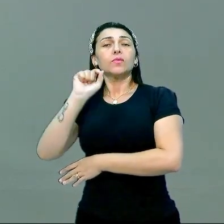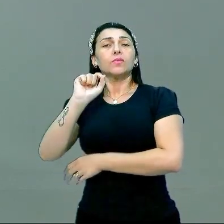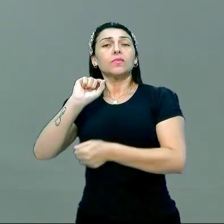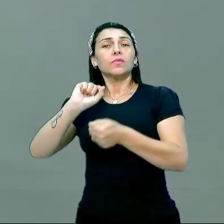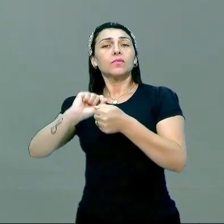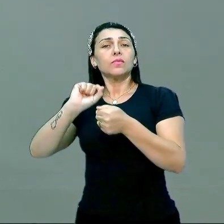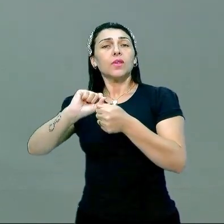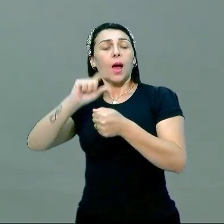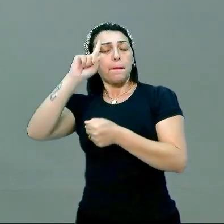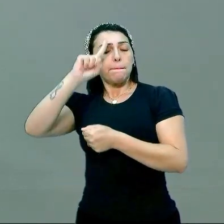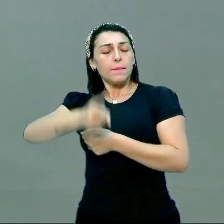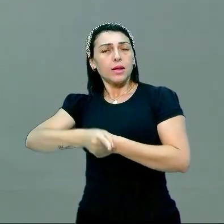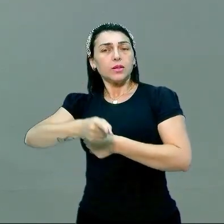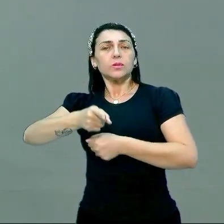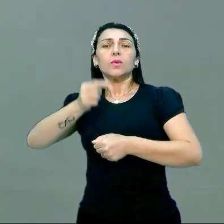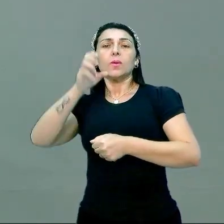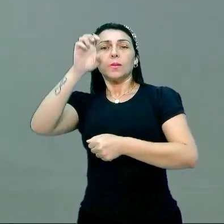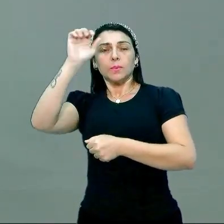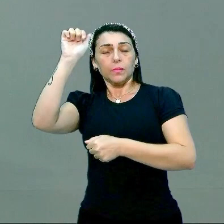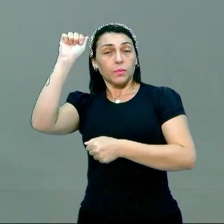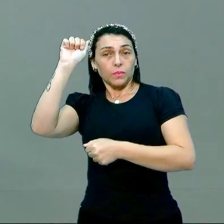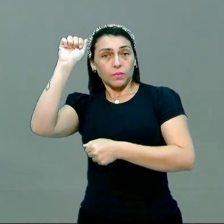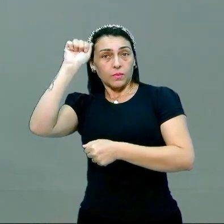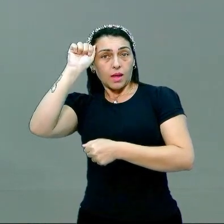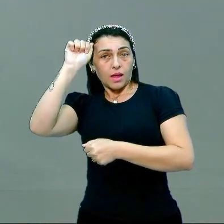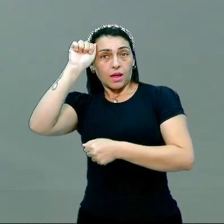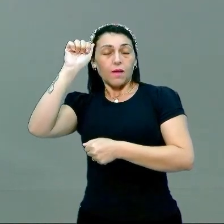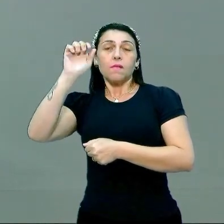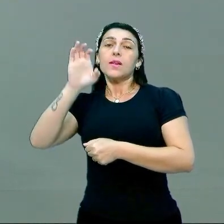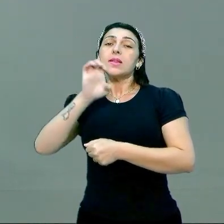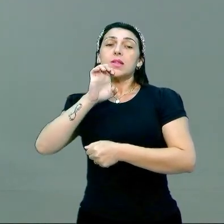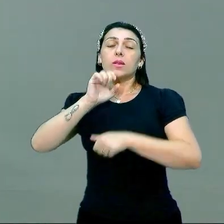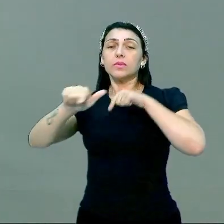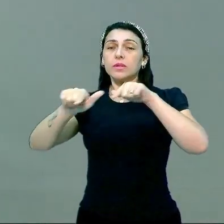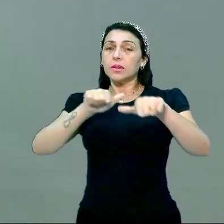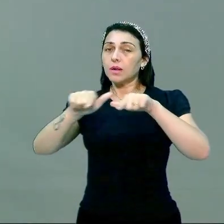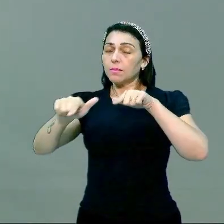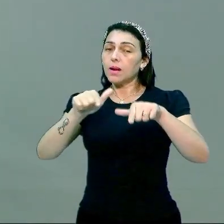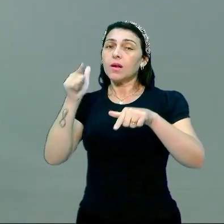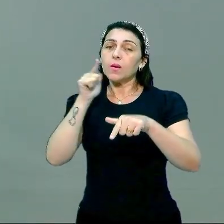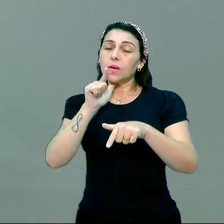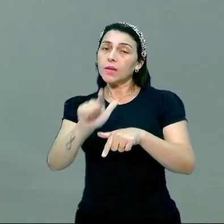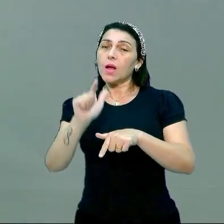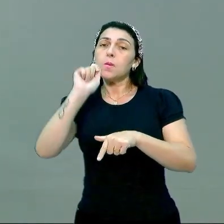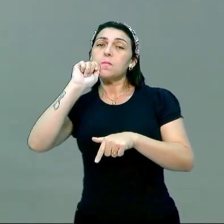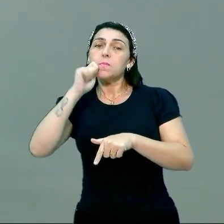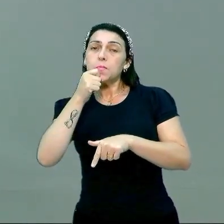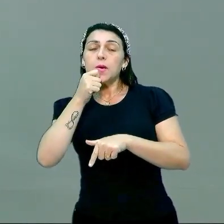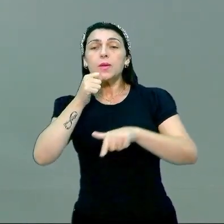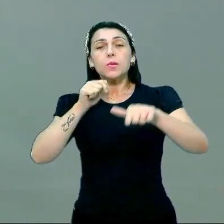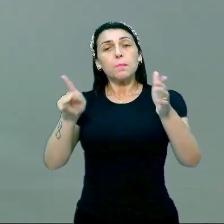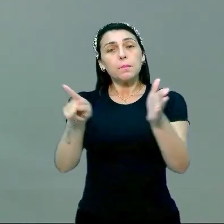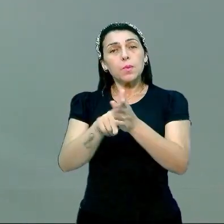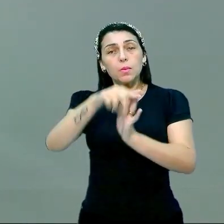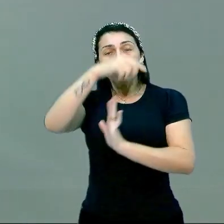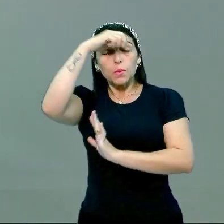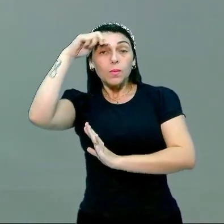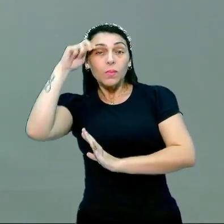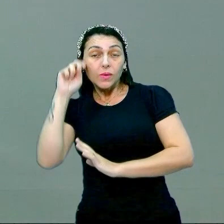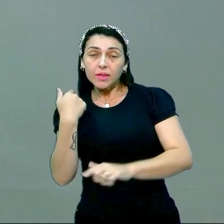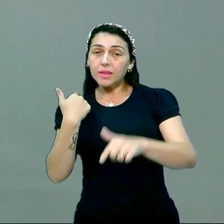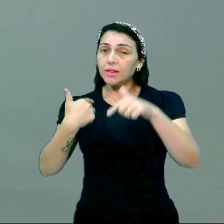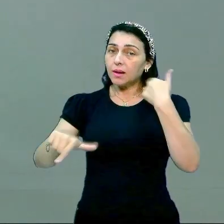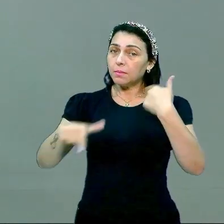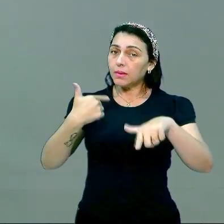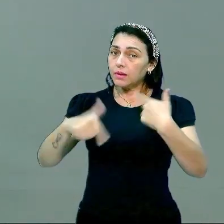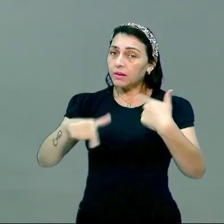a trabalharem. Vocês pecaram, vocês desobedeceram, agora vocês vão ganhar o pão com o suor do próprio rosto.